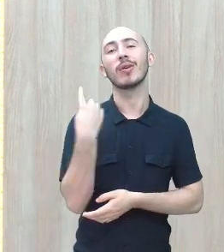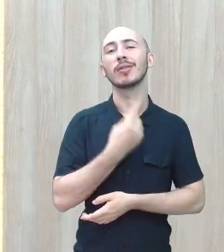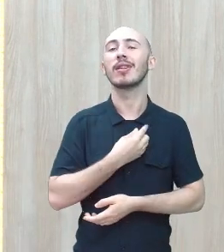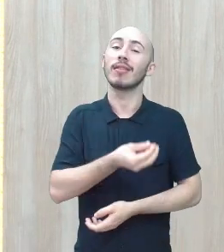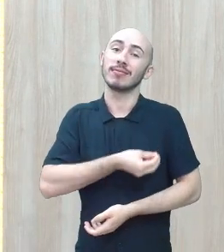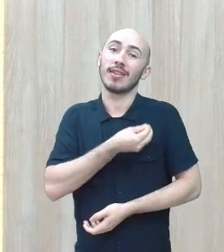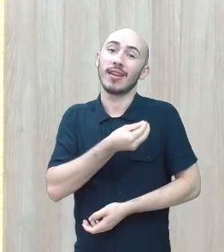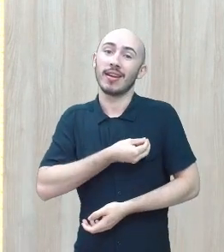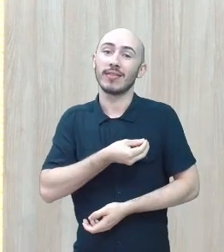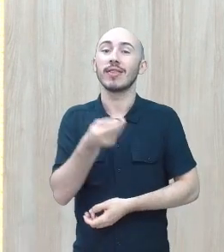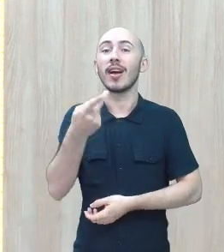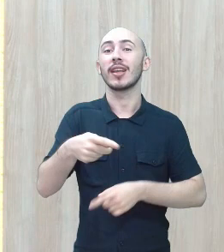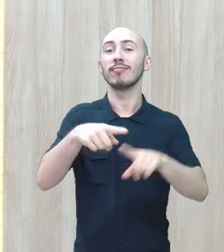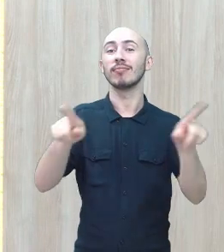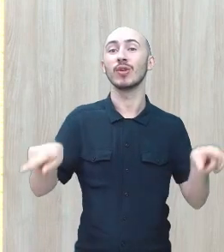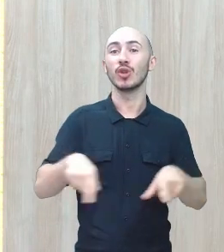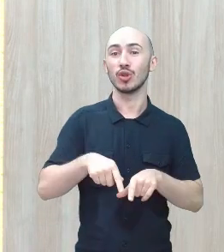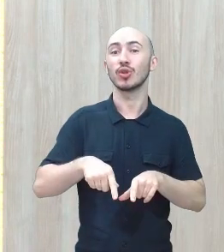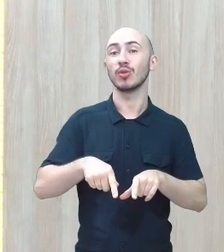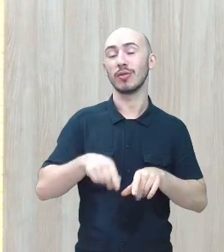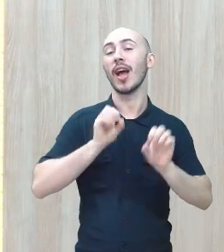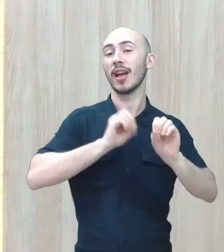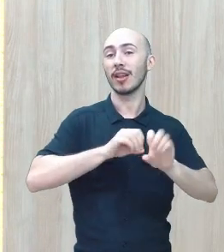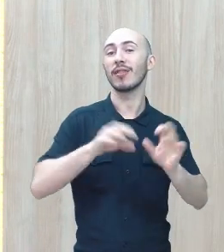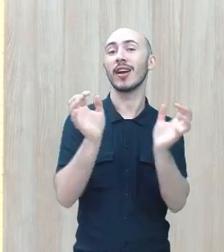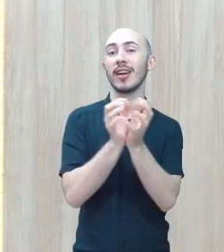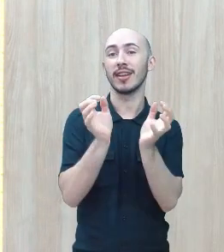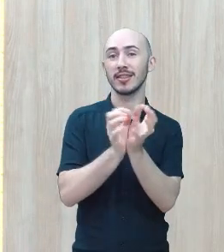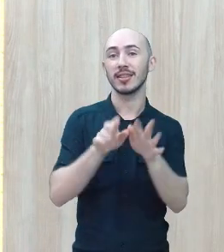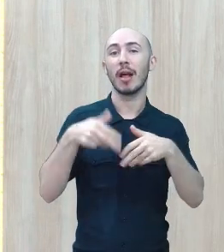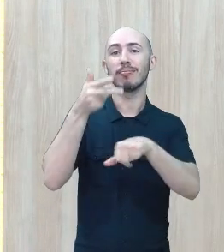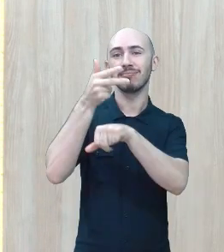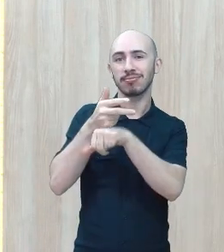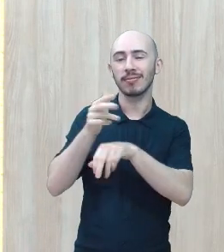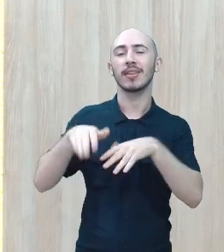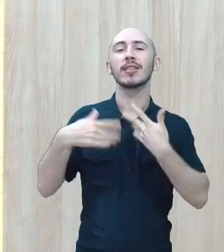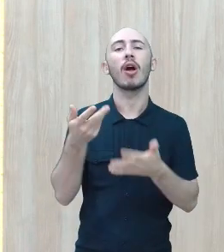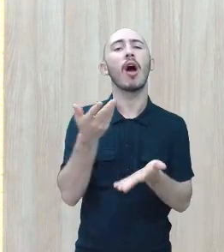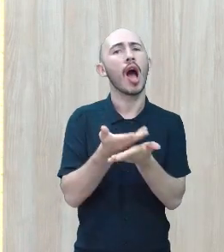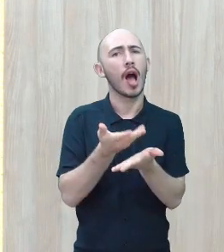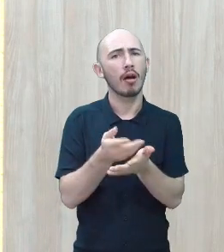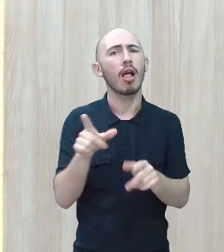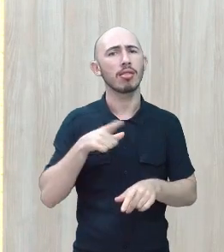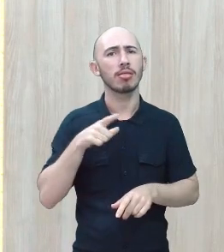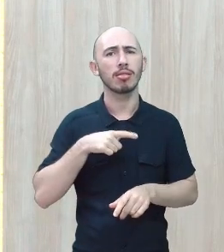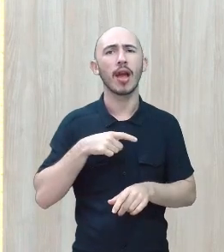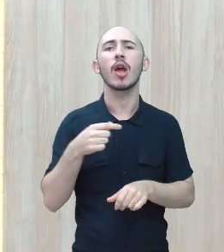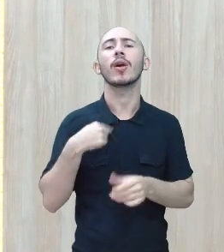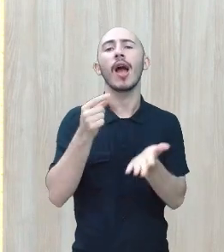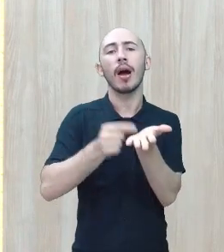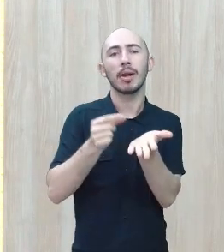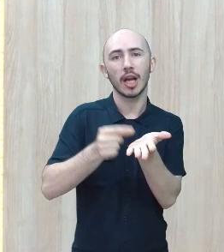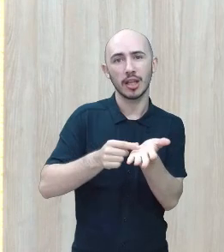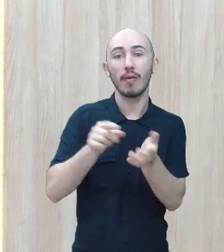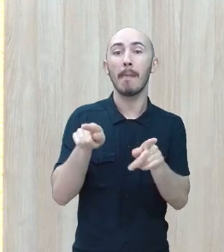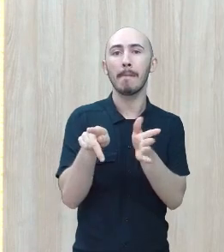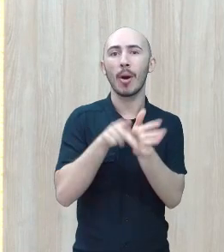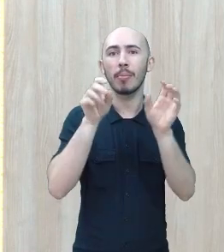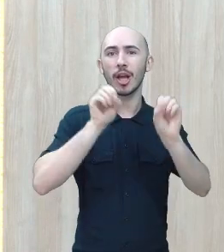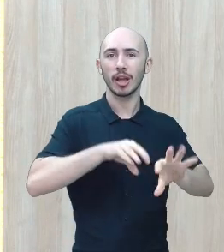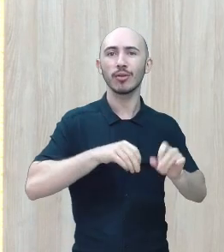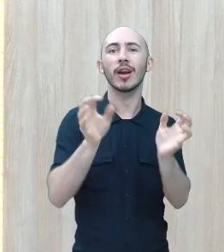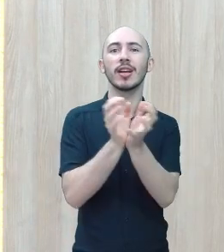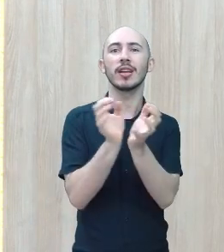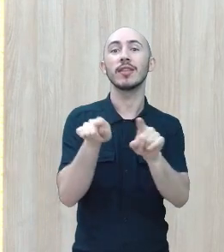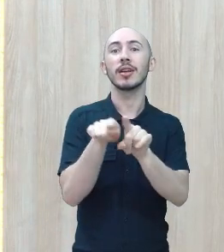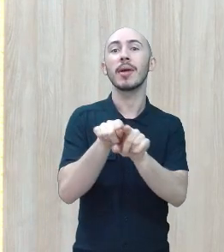dos estúdios do Educa Recife, mas nossa aula também ficará disponível em outros aplicativos, como o app do Educa Recife e também pelo nosso